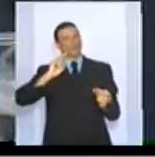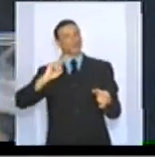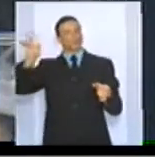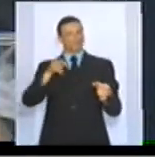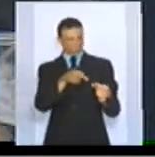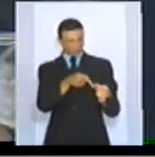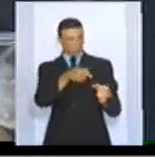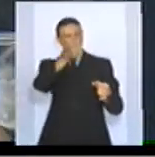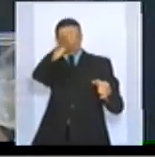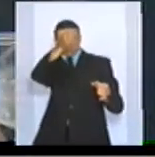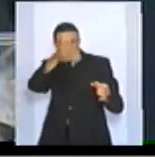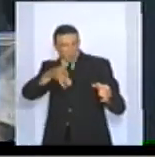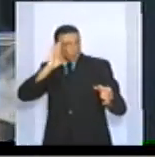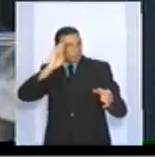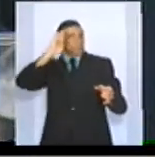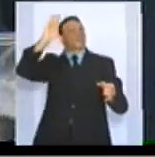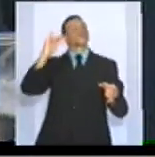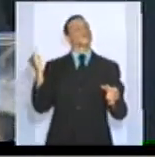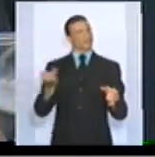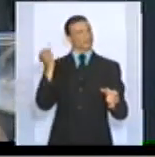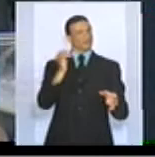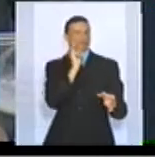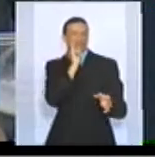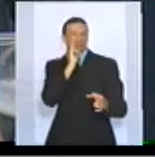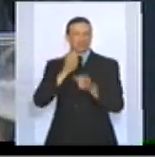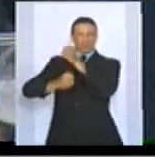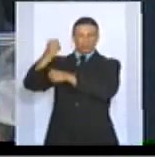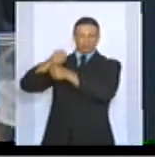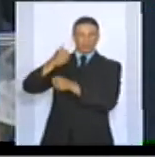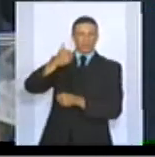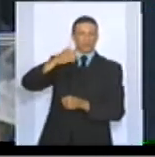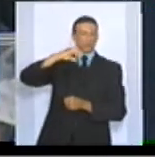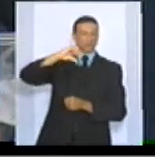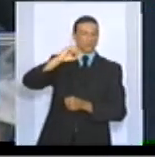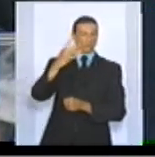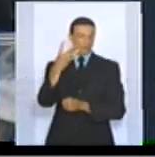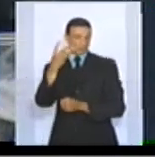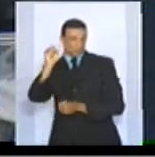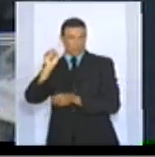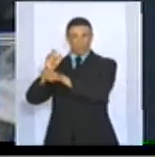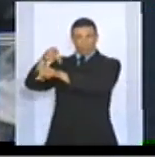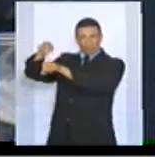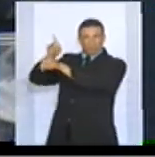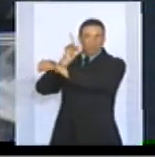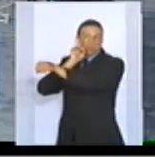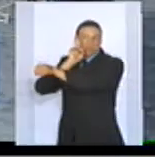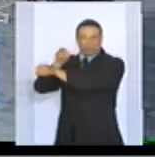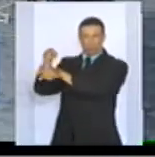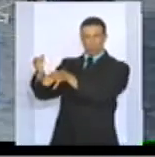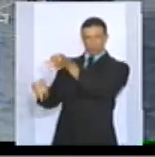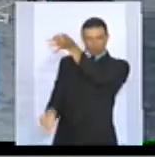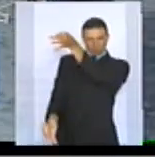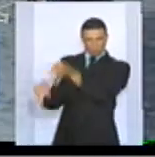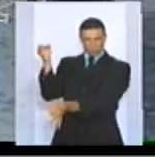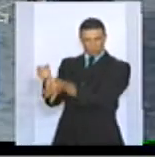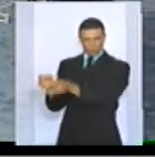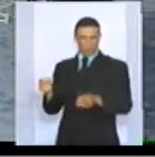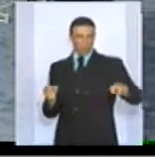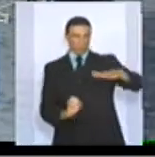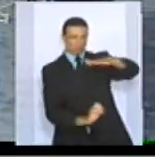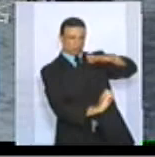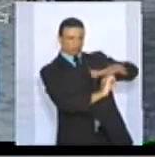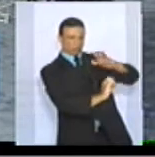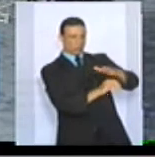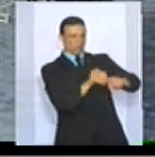gente destacar. Nos Estados Unidos, em 1948, a Suprema Corte obrigou distribuidoras, os grandes